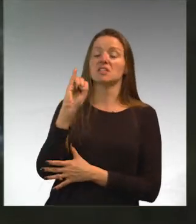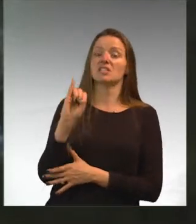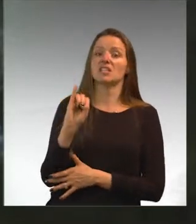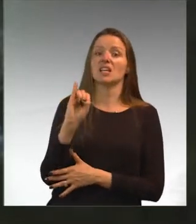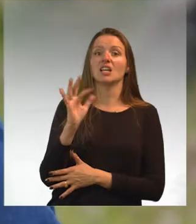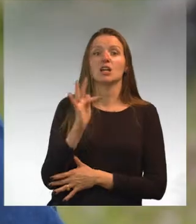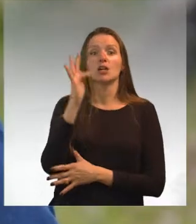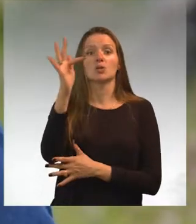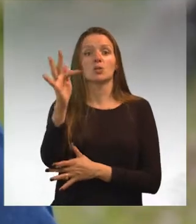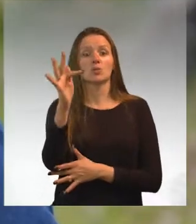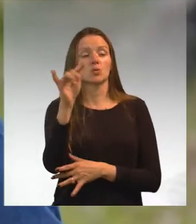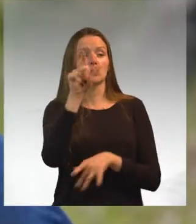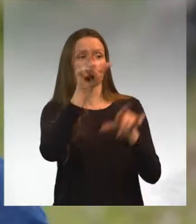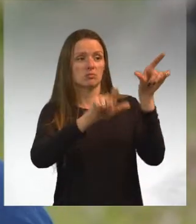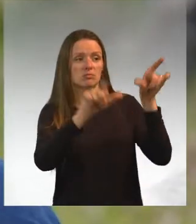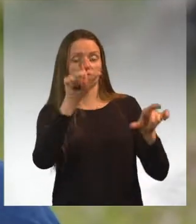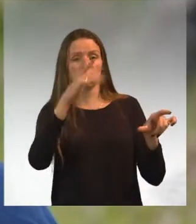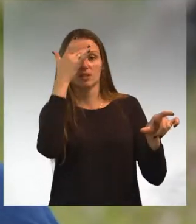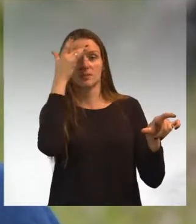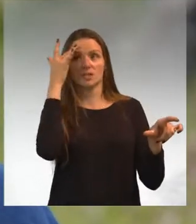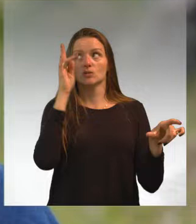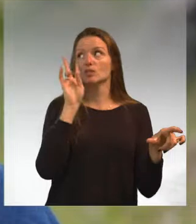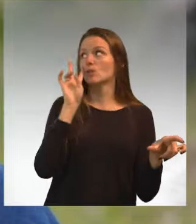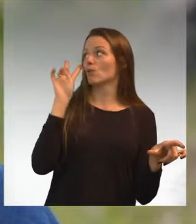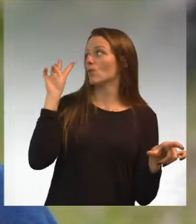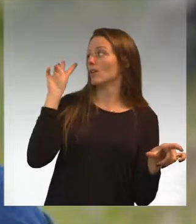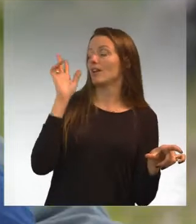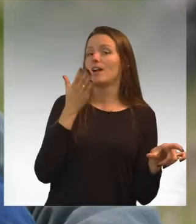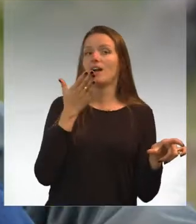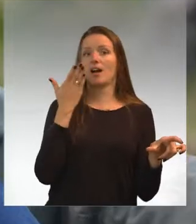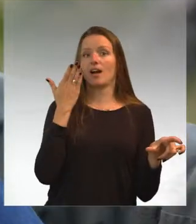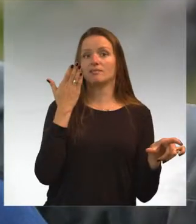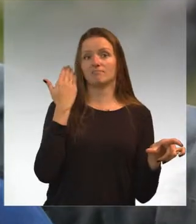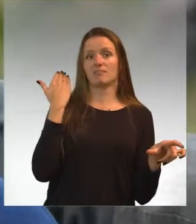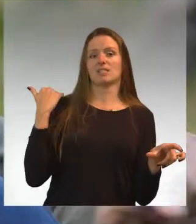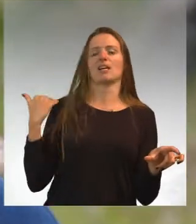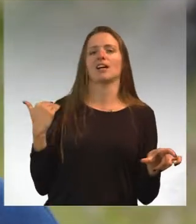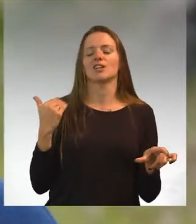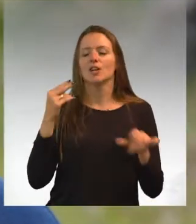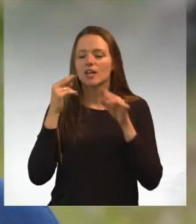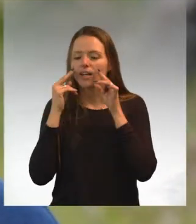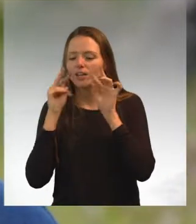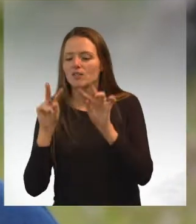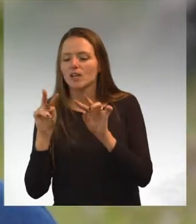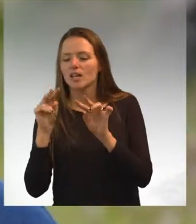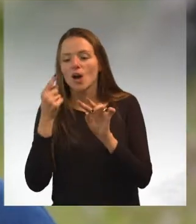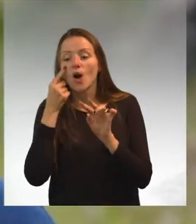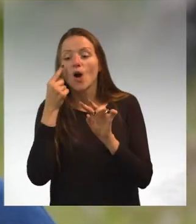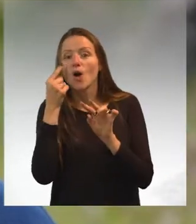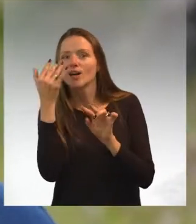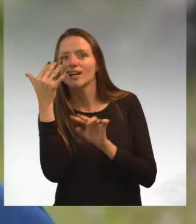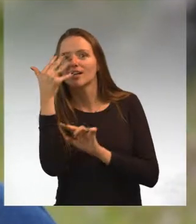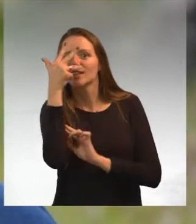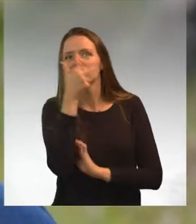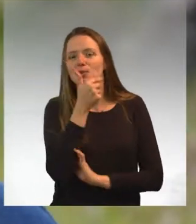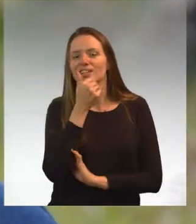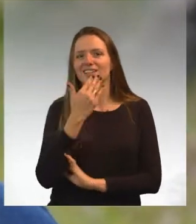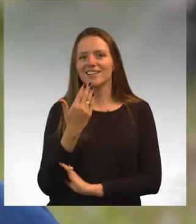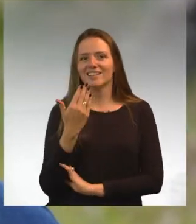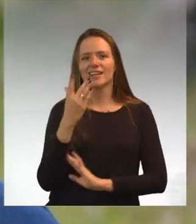conseguir olhar para trás e descobrir que, olha ali que bonita, e descobrir que